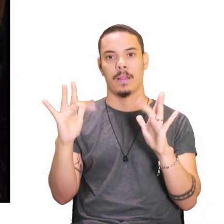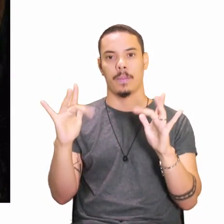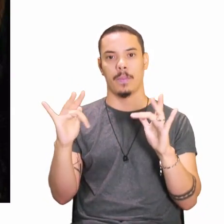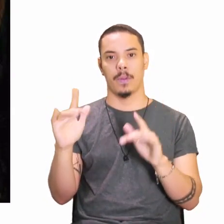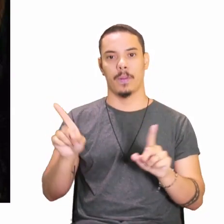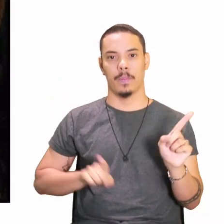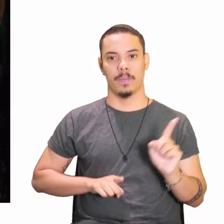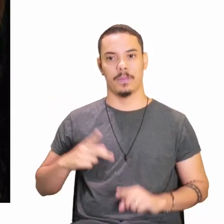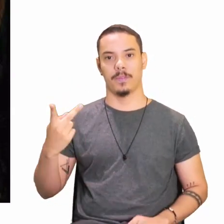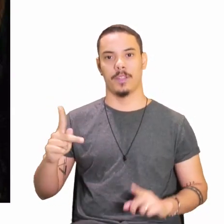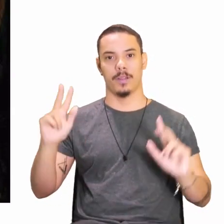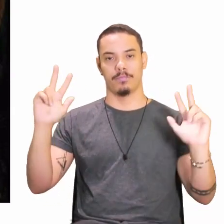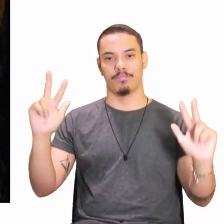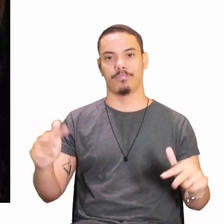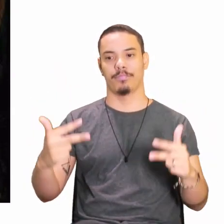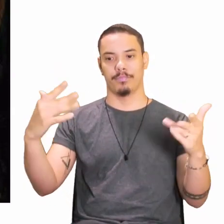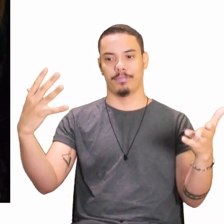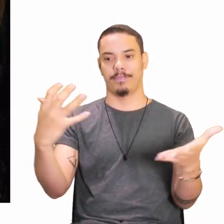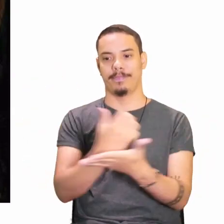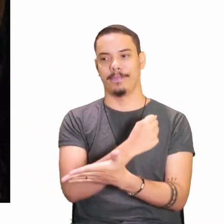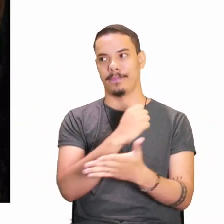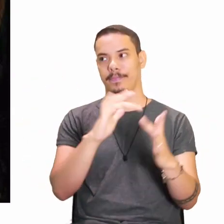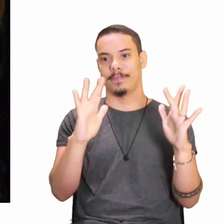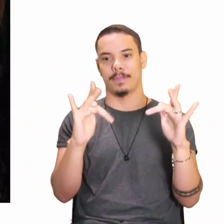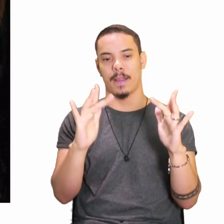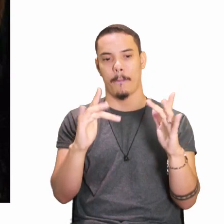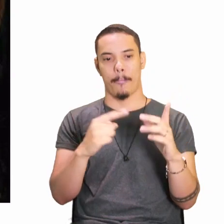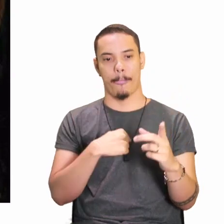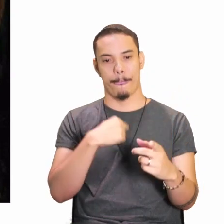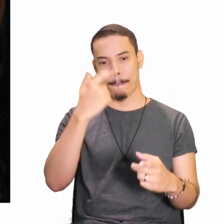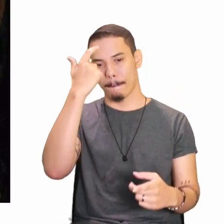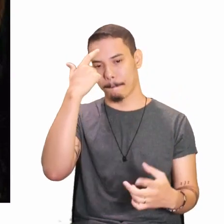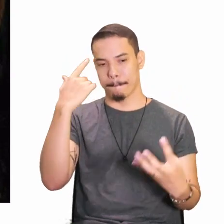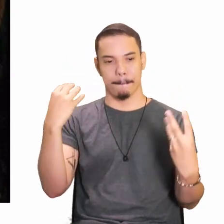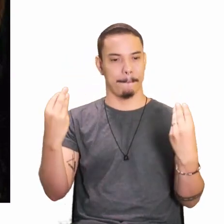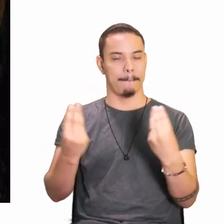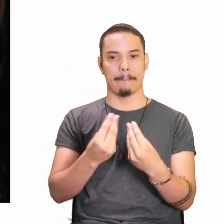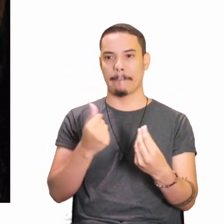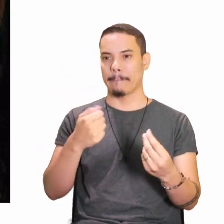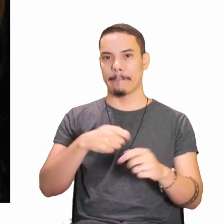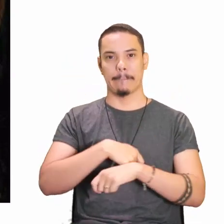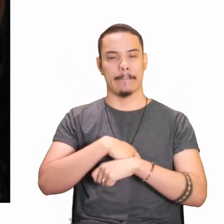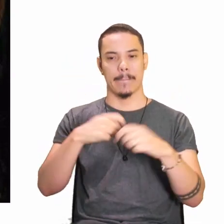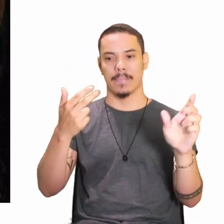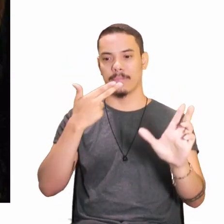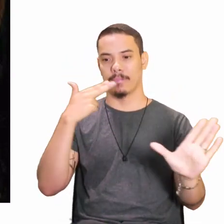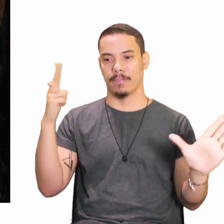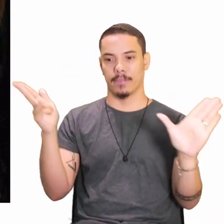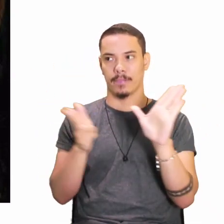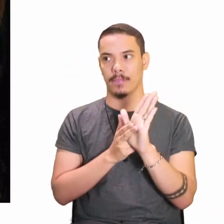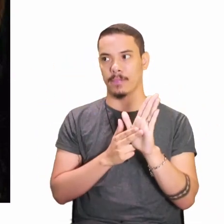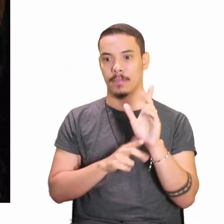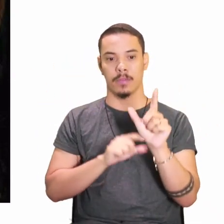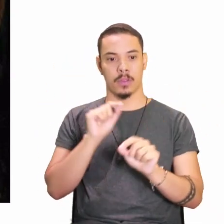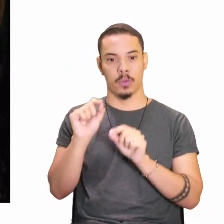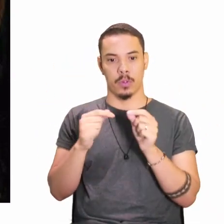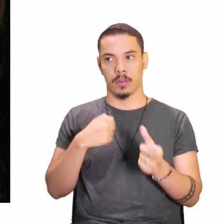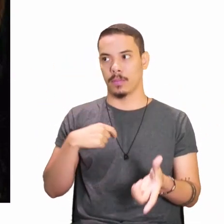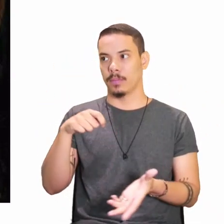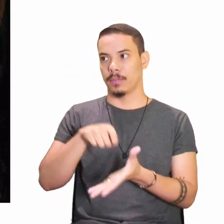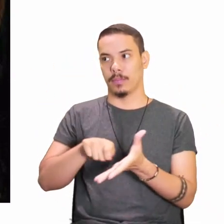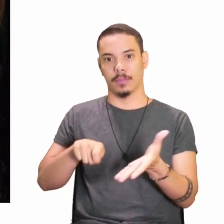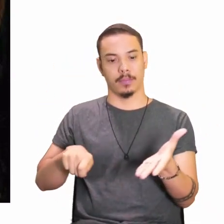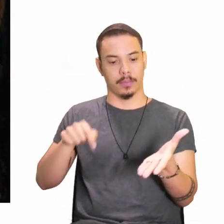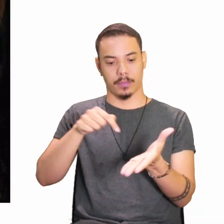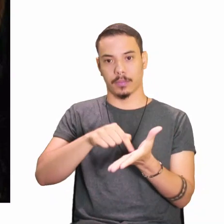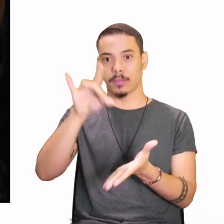seu belo primo ah tormento que eu não posso confessar o que eu escrevo é